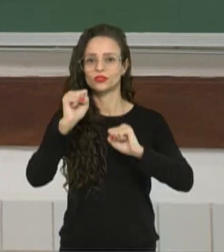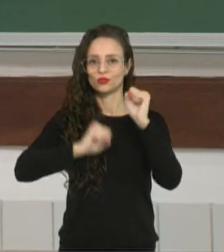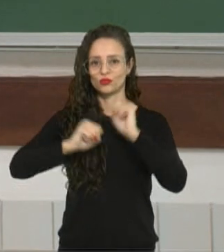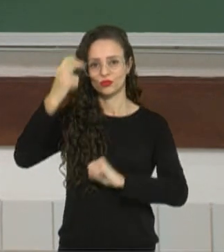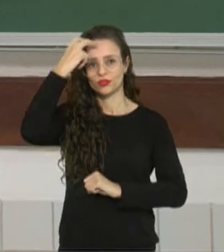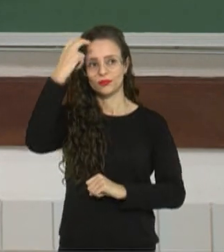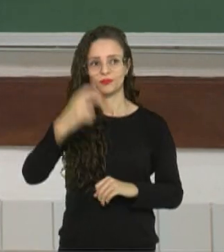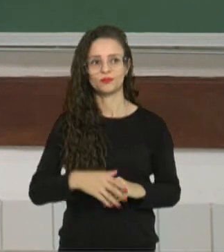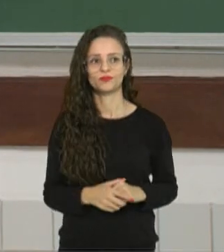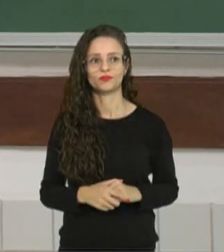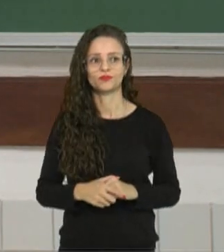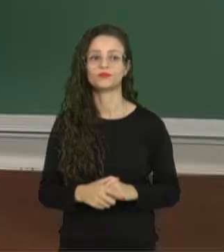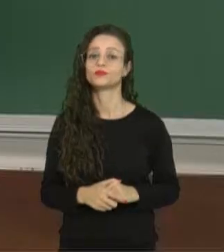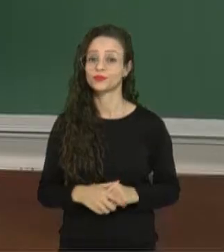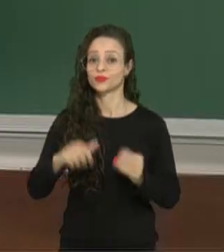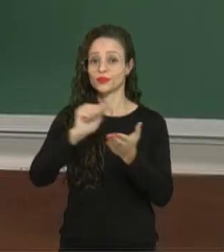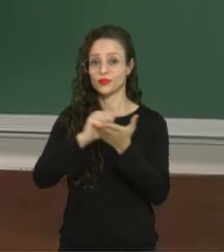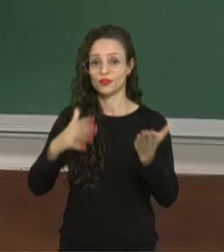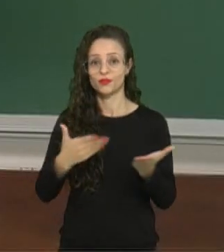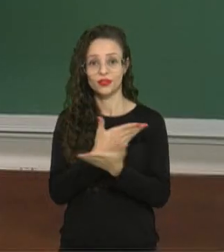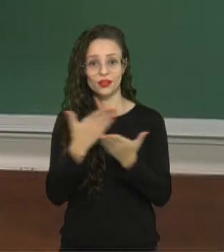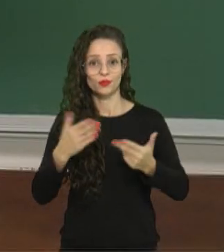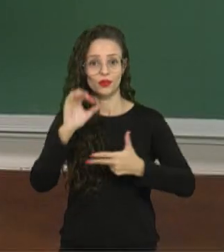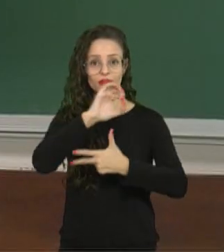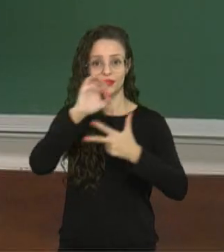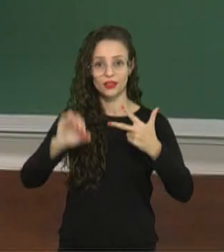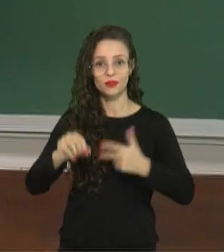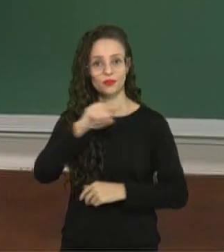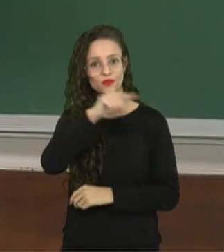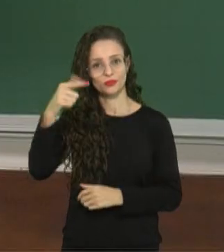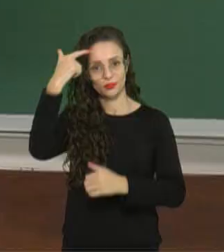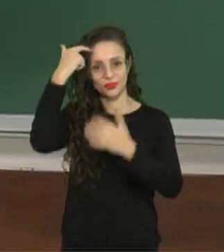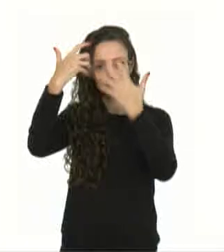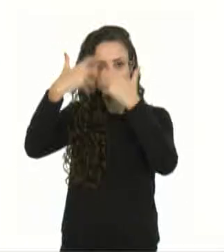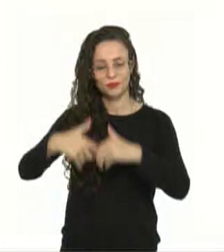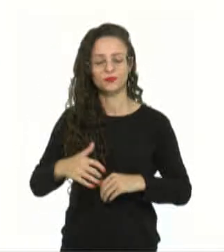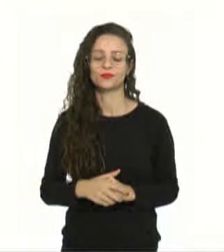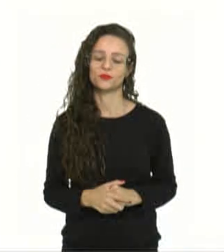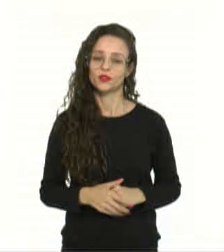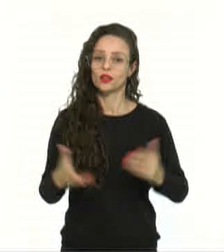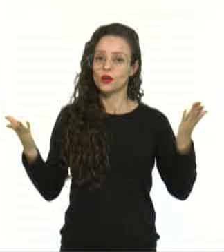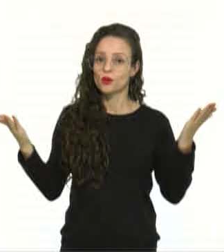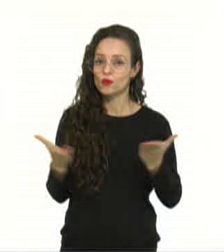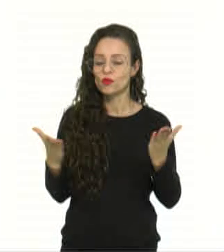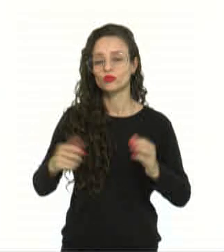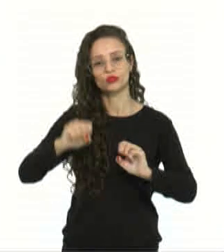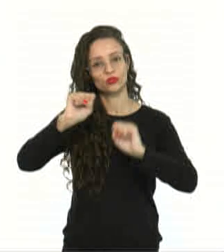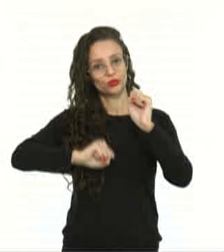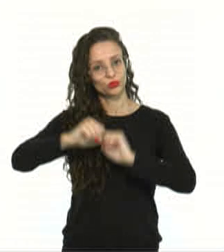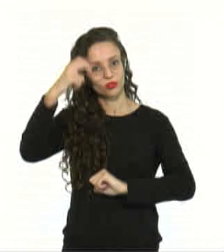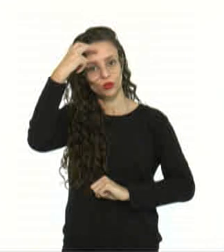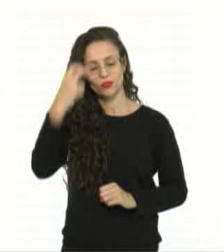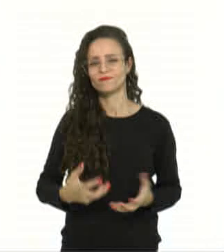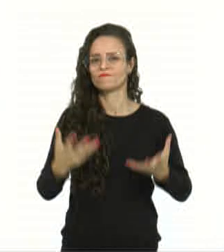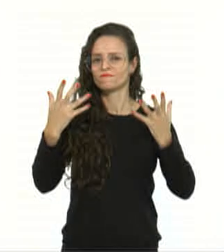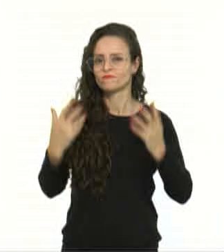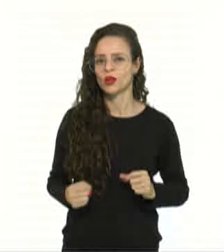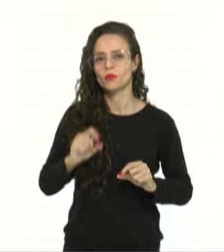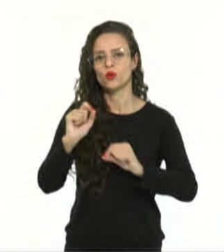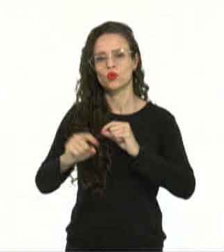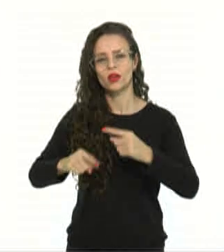cultural. Então, uma atividade modelo Enem para a gente pensar. Hoje, a indústria cultural assumiu a